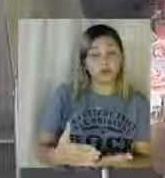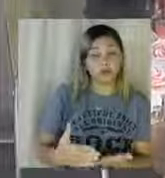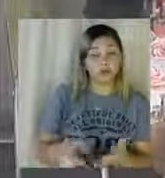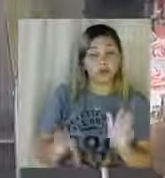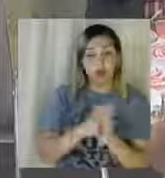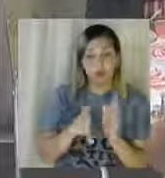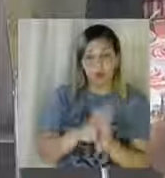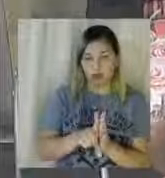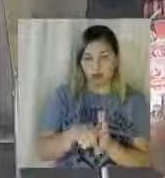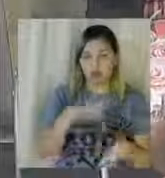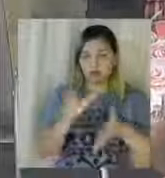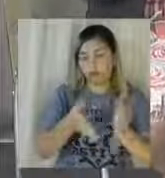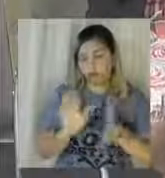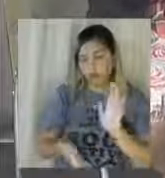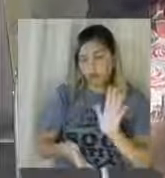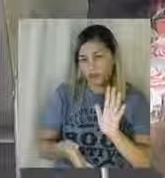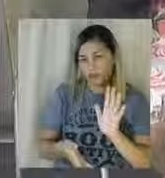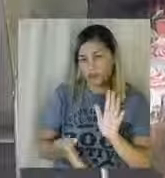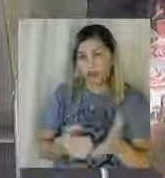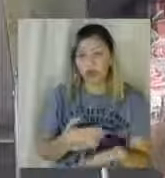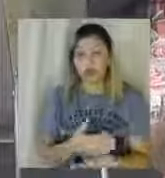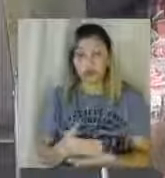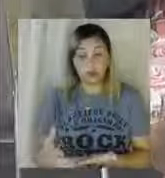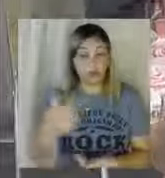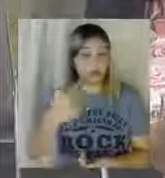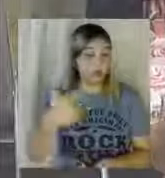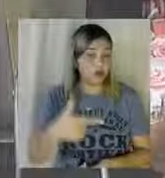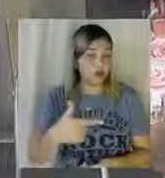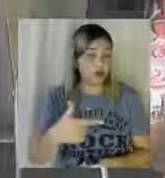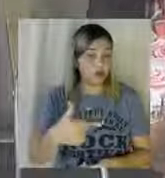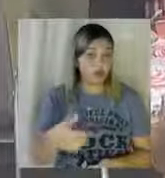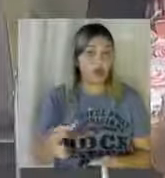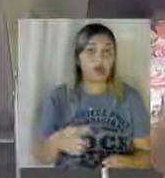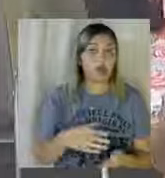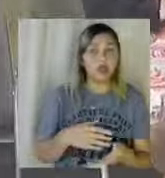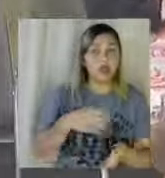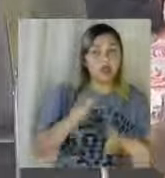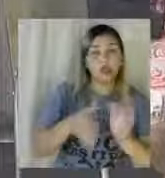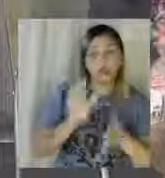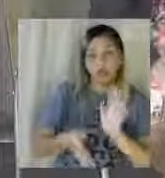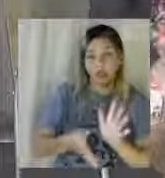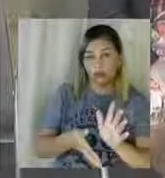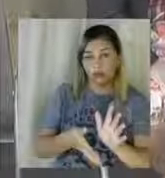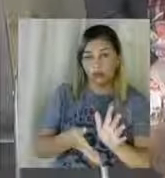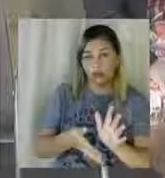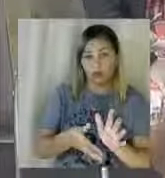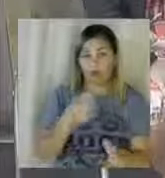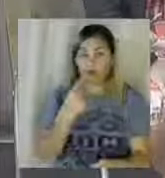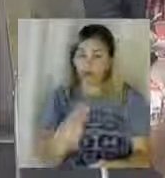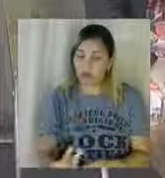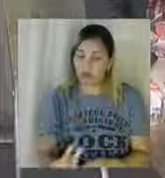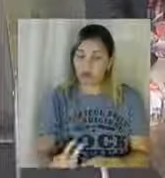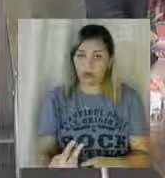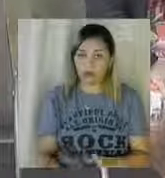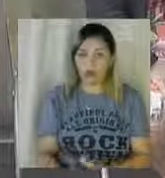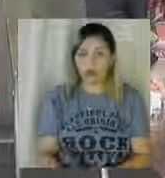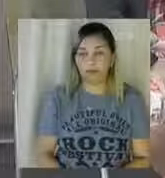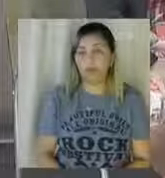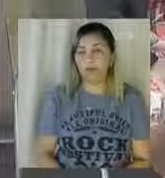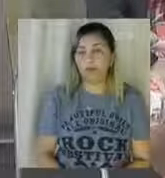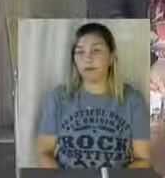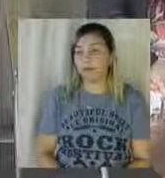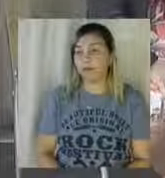E ela se tornou língua, né, a segunda língua oficial do Brasil. A partir daí, então, a